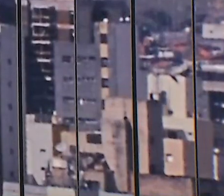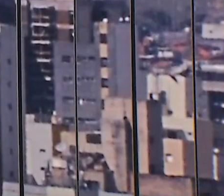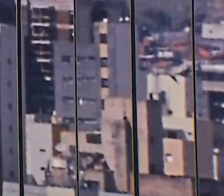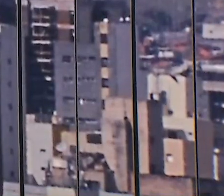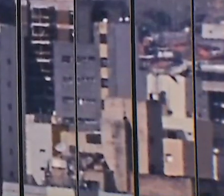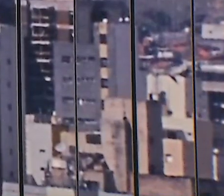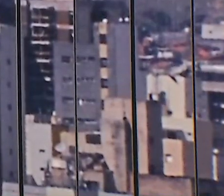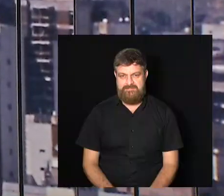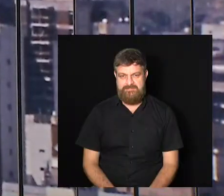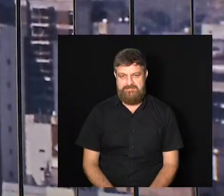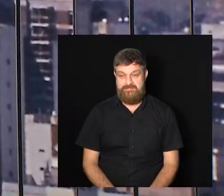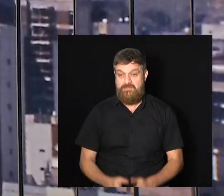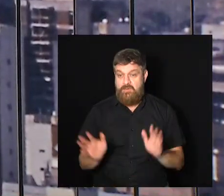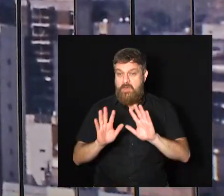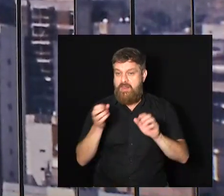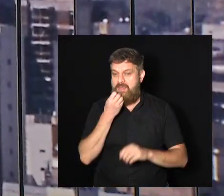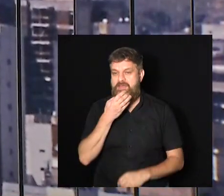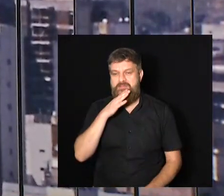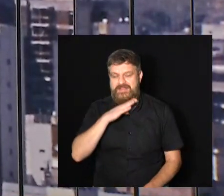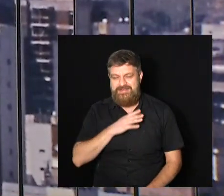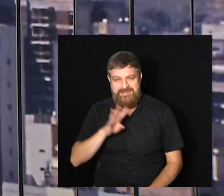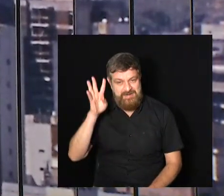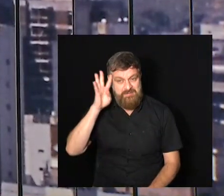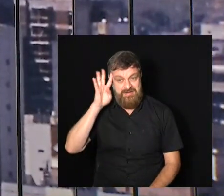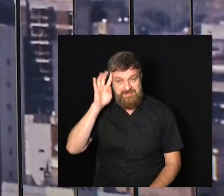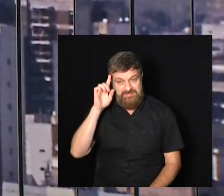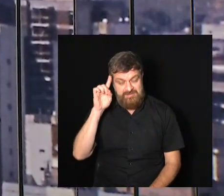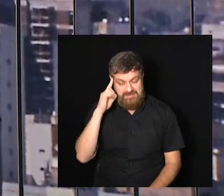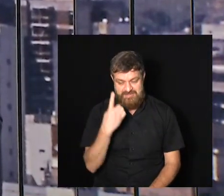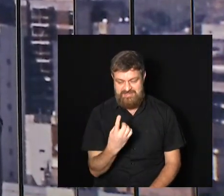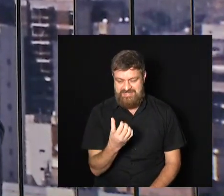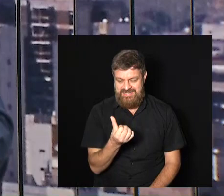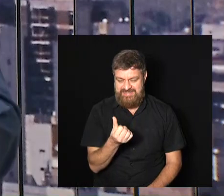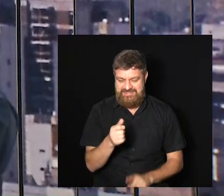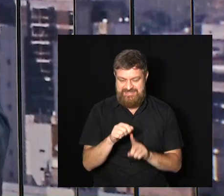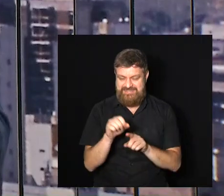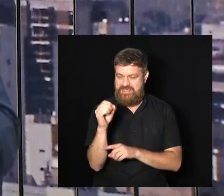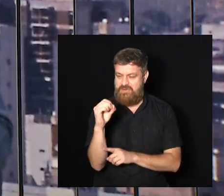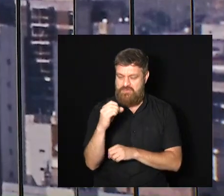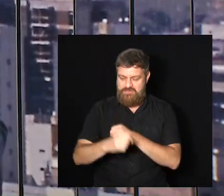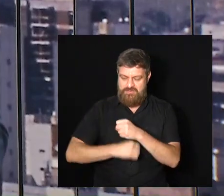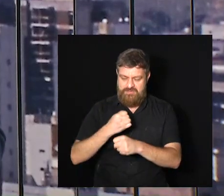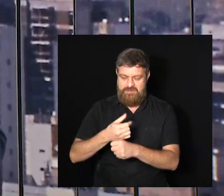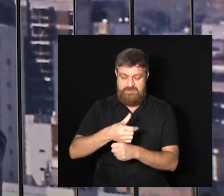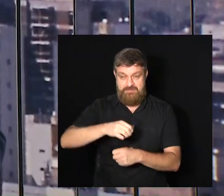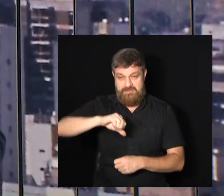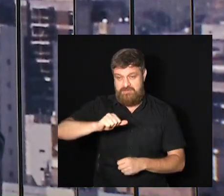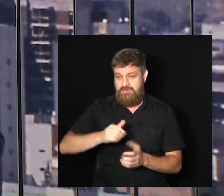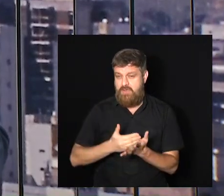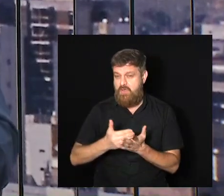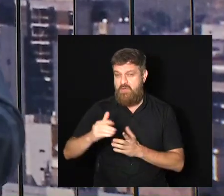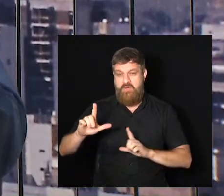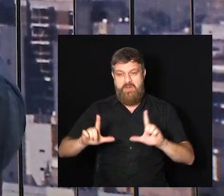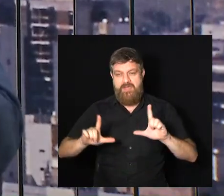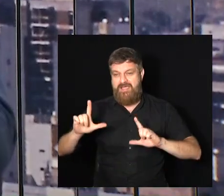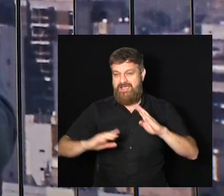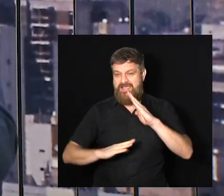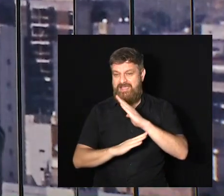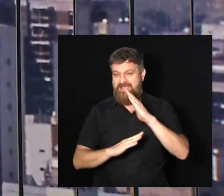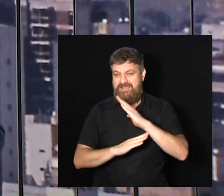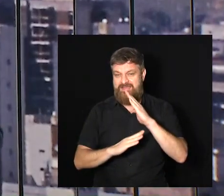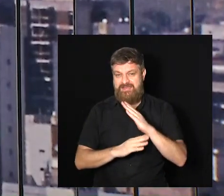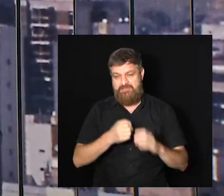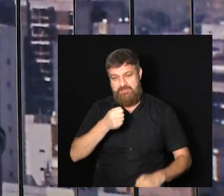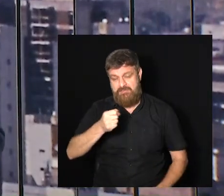Olá, boa tarde. Quarta-feira, dia 16 de outubro de 2019. Está no ar o Jornal Câmara Notícia, ao